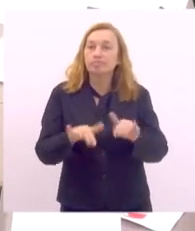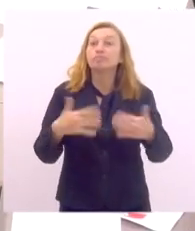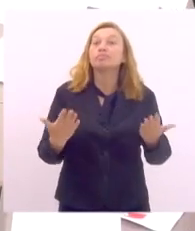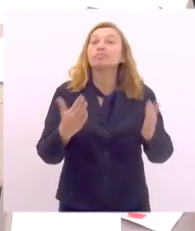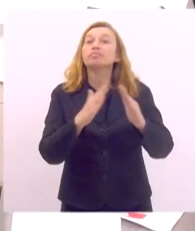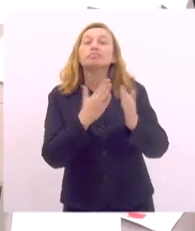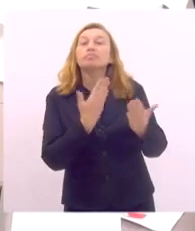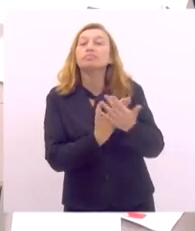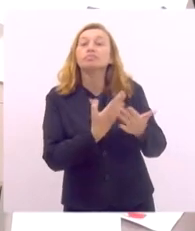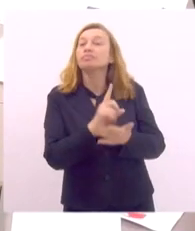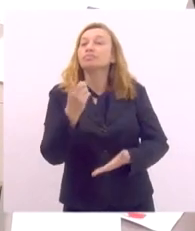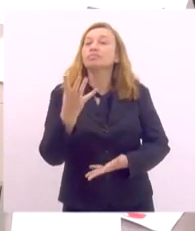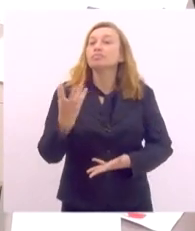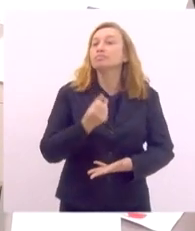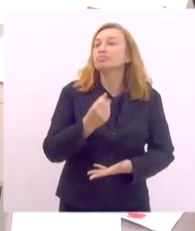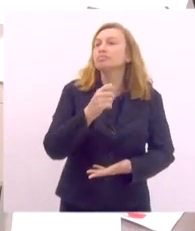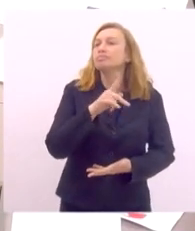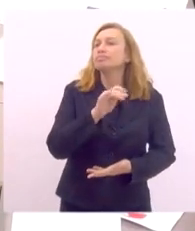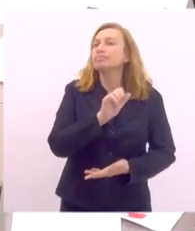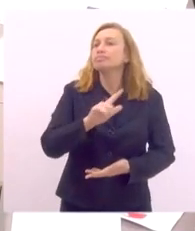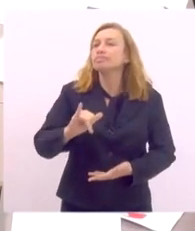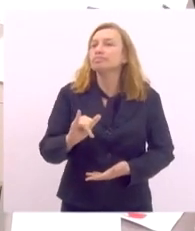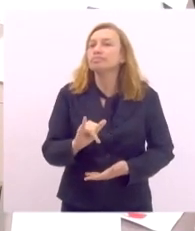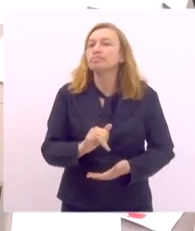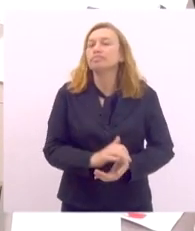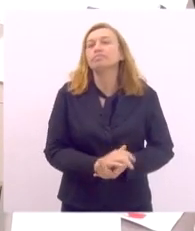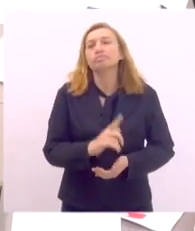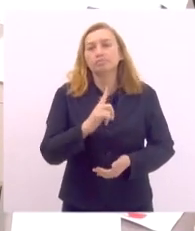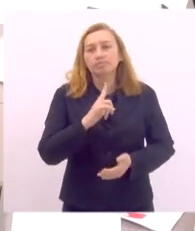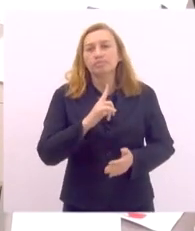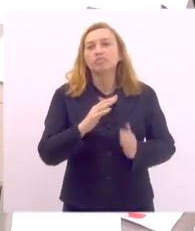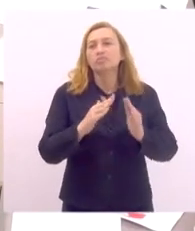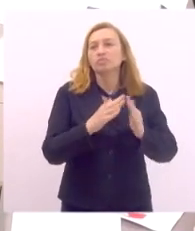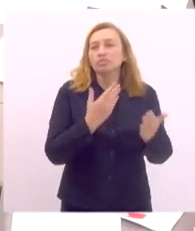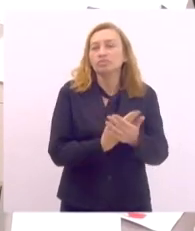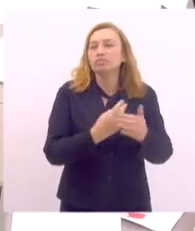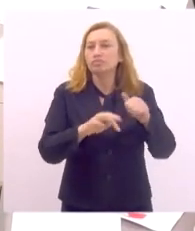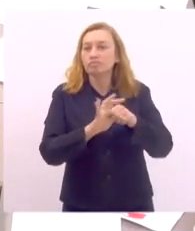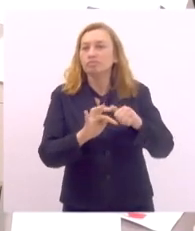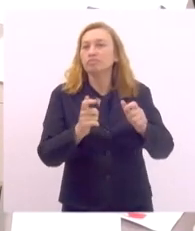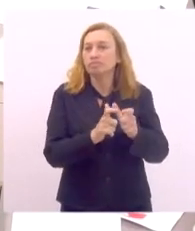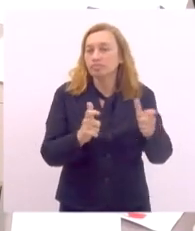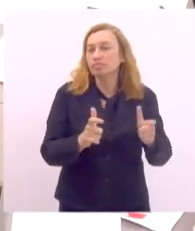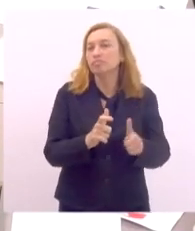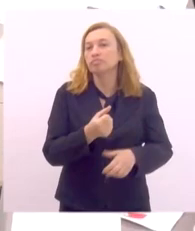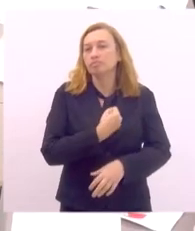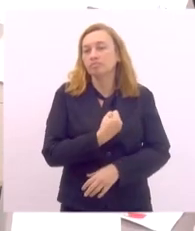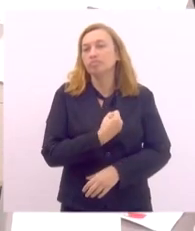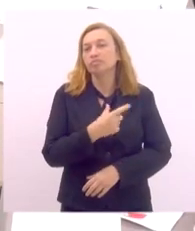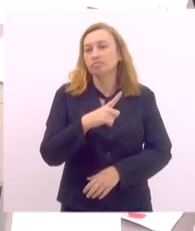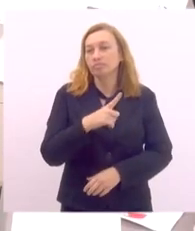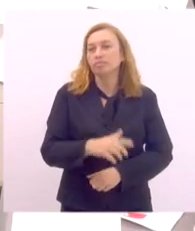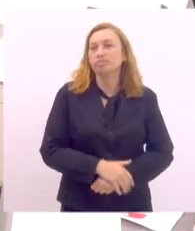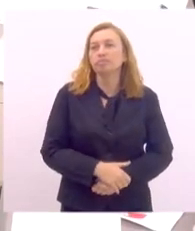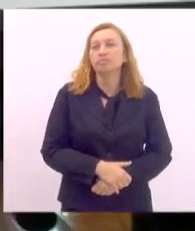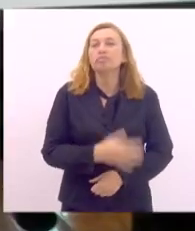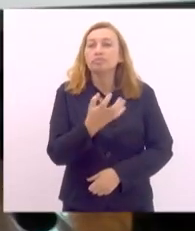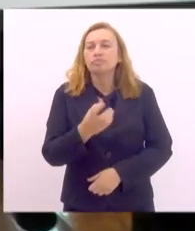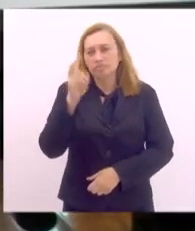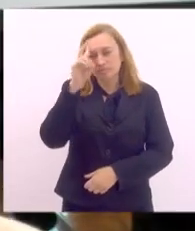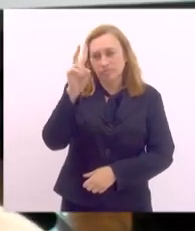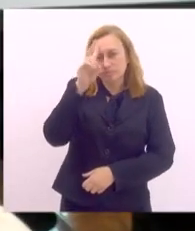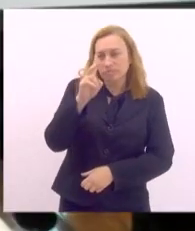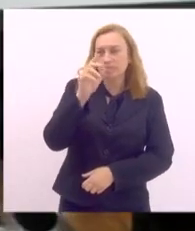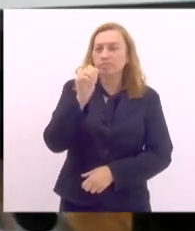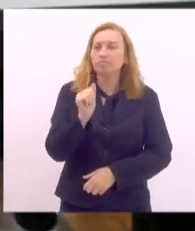escolas que não recebem PNAE? Tem escola da rede FITEC, por exemplo, grande maioria. Grande maioria. E eu queria lembrar o seguinte,